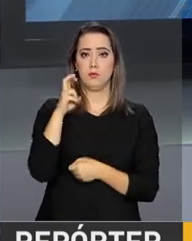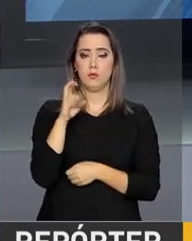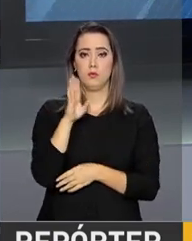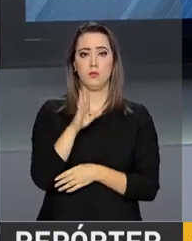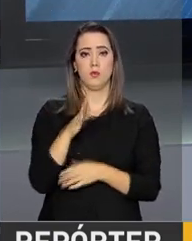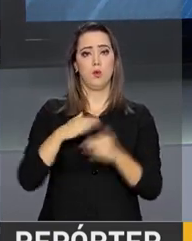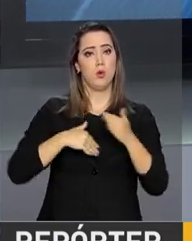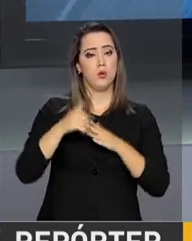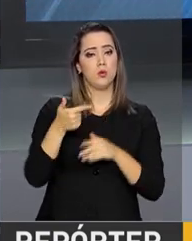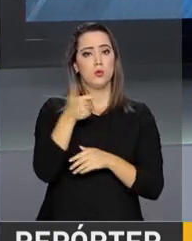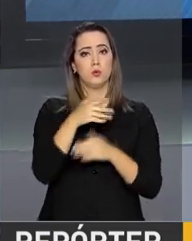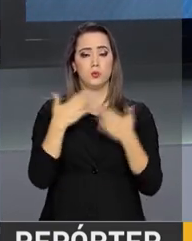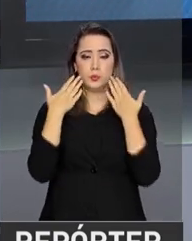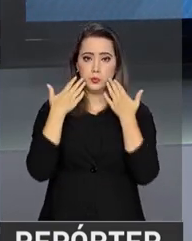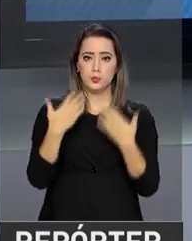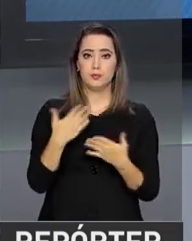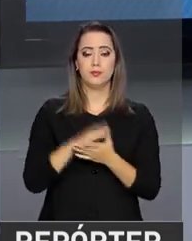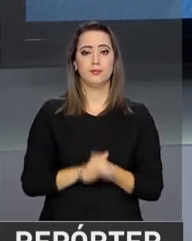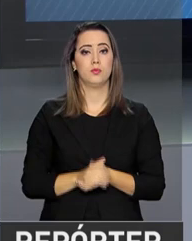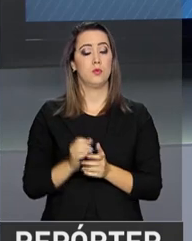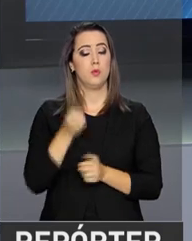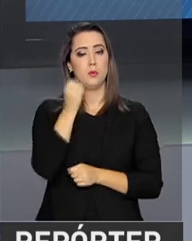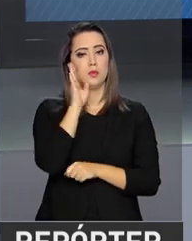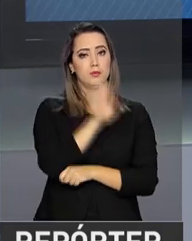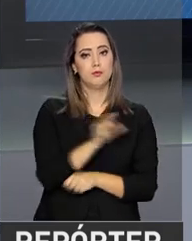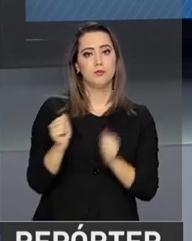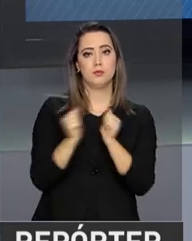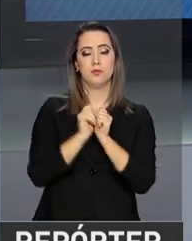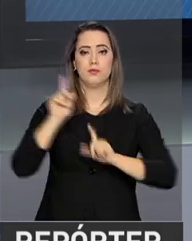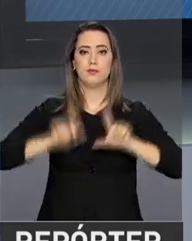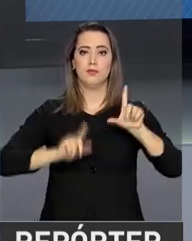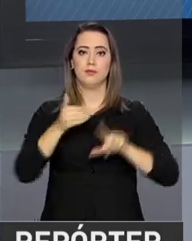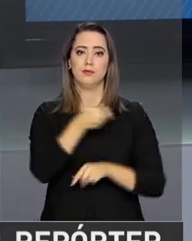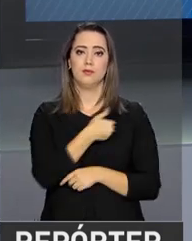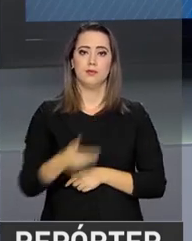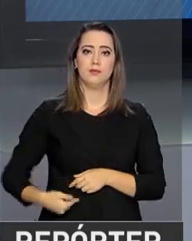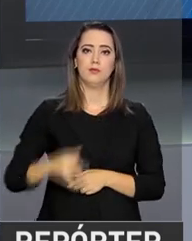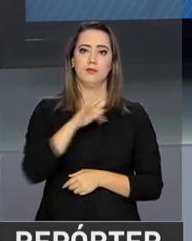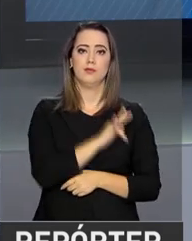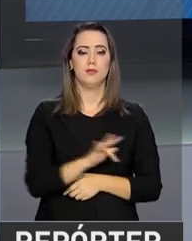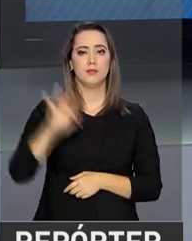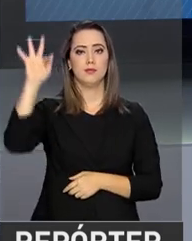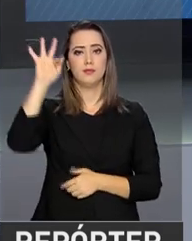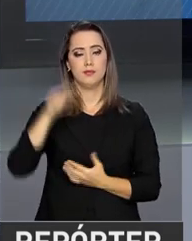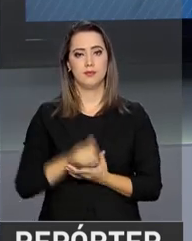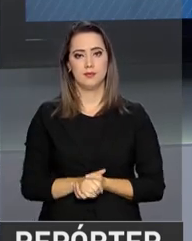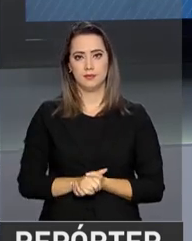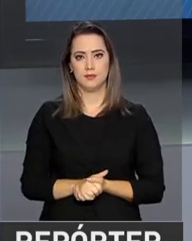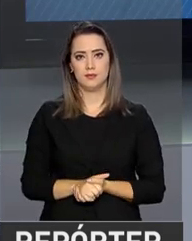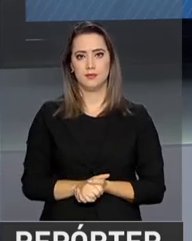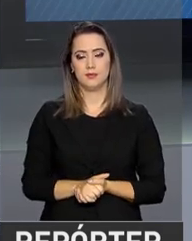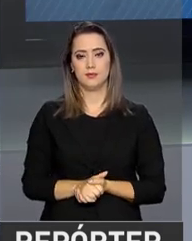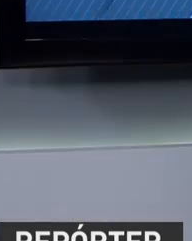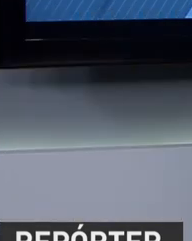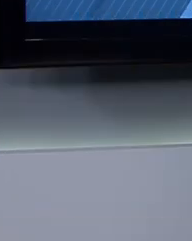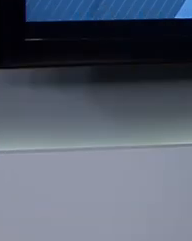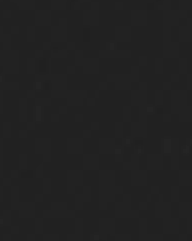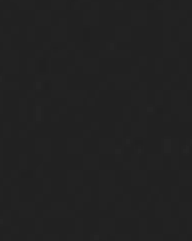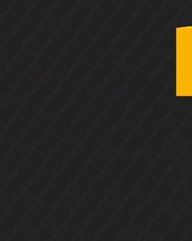a qualquer momento com mais informações uma boa tarde pra você continue com a gente aqui na nbr a tv do governo federal